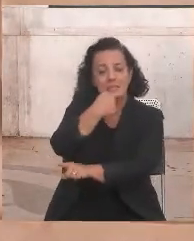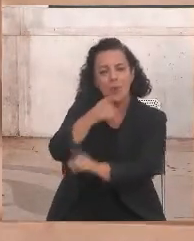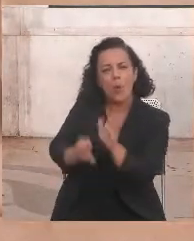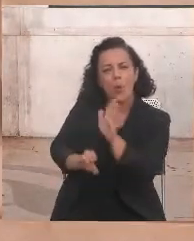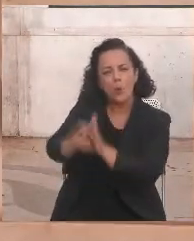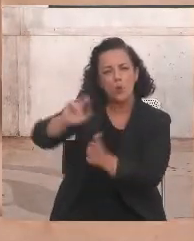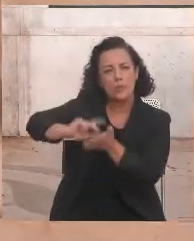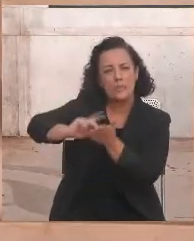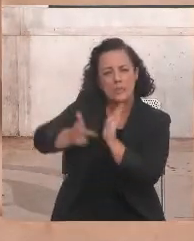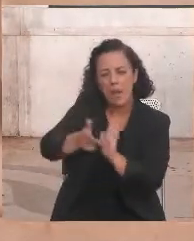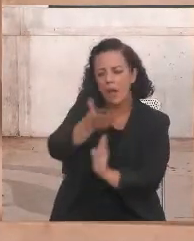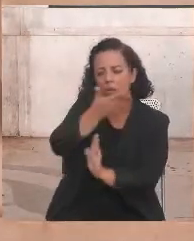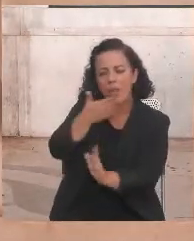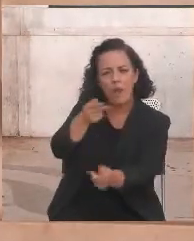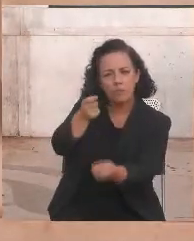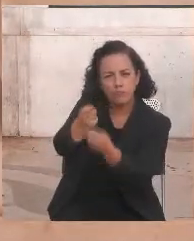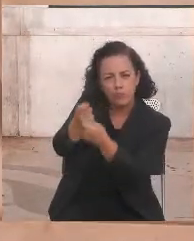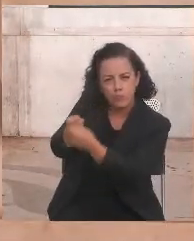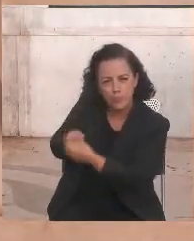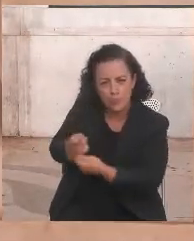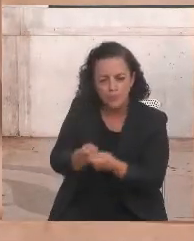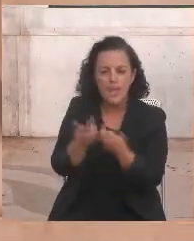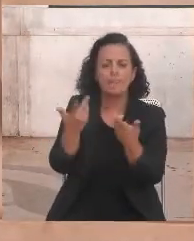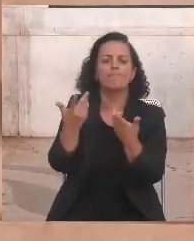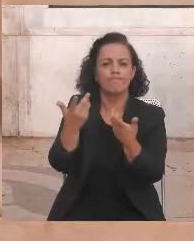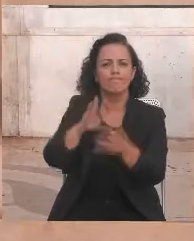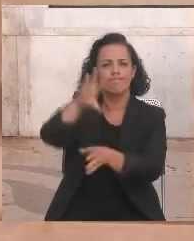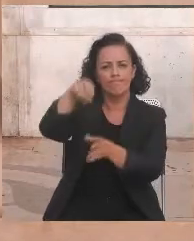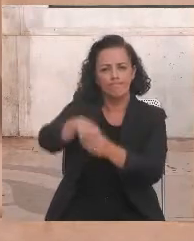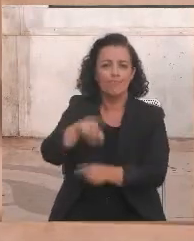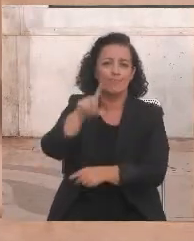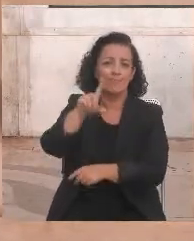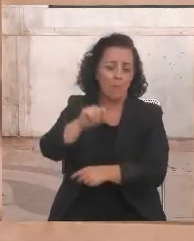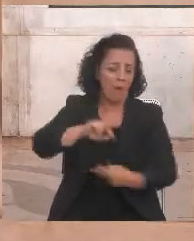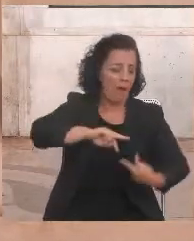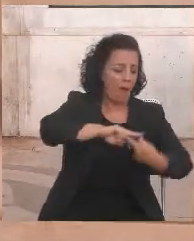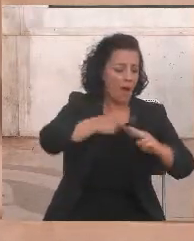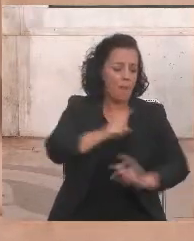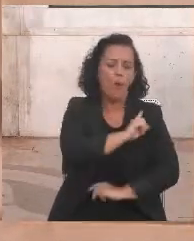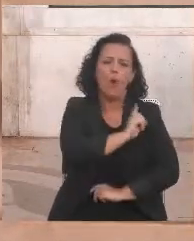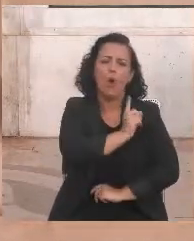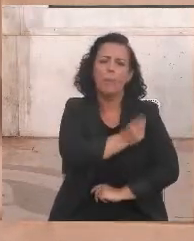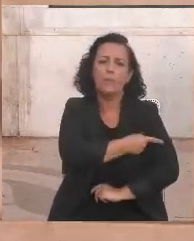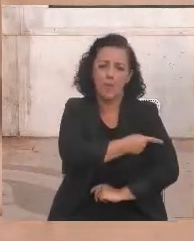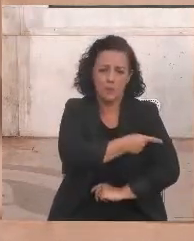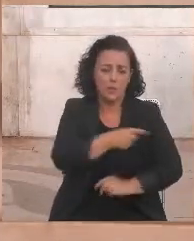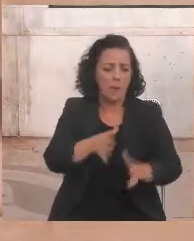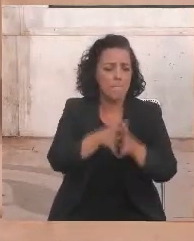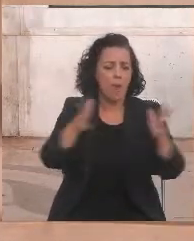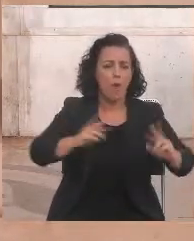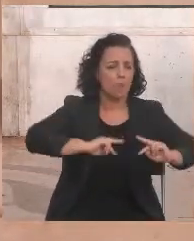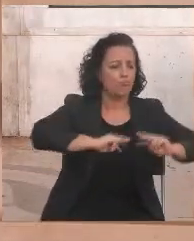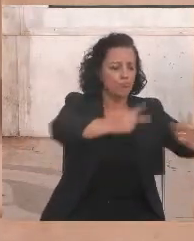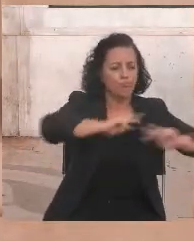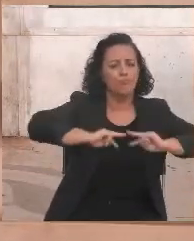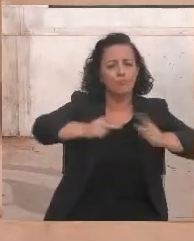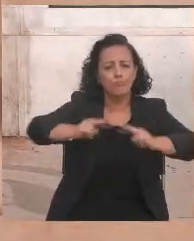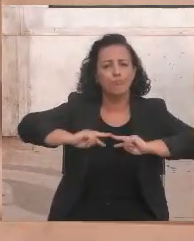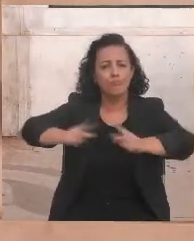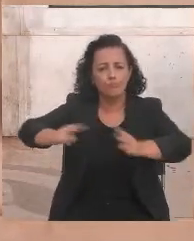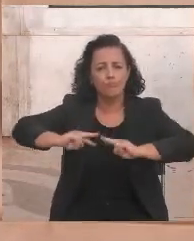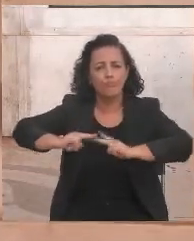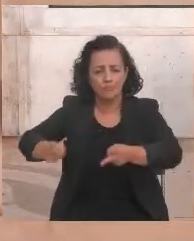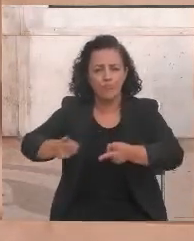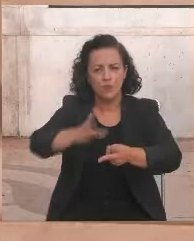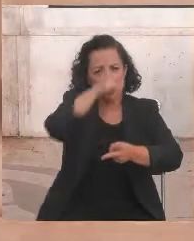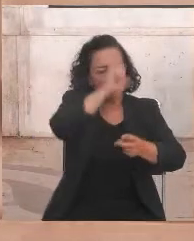condições técnicas adequadas, que tenham em conta o alargamento das competências do município que se tem vindo a verificar com as transferências de competências do